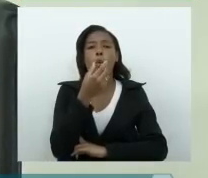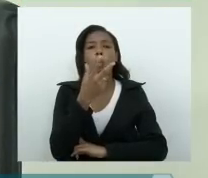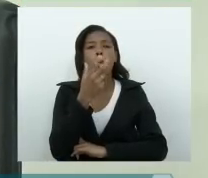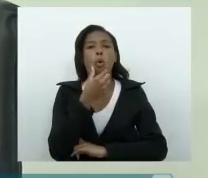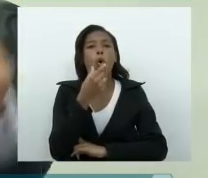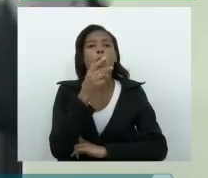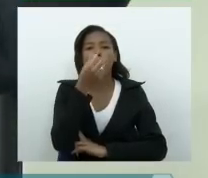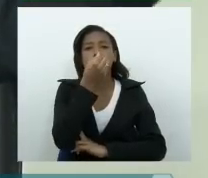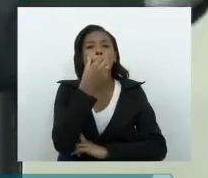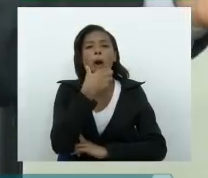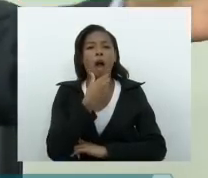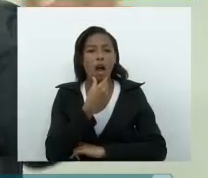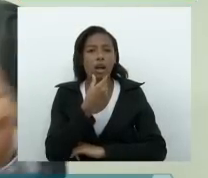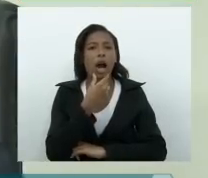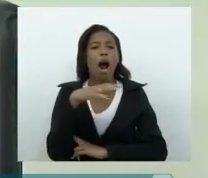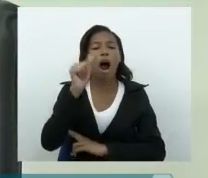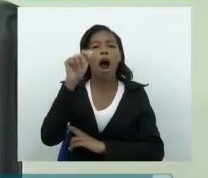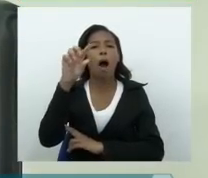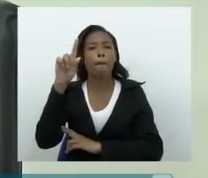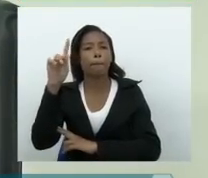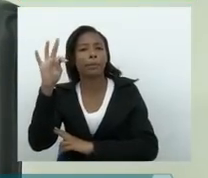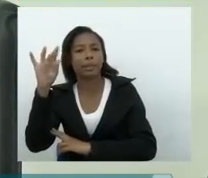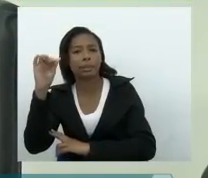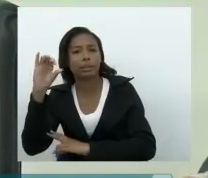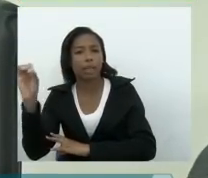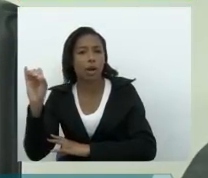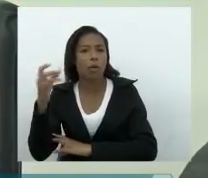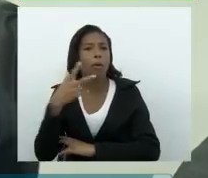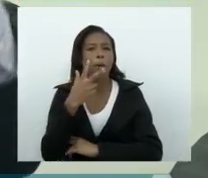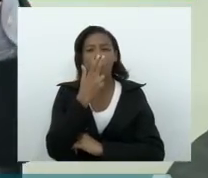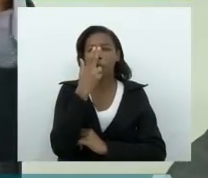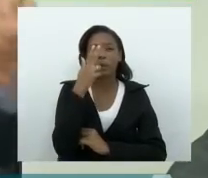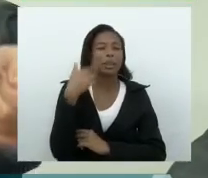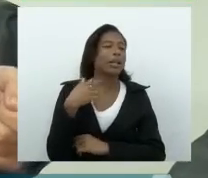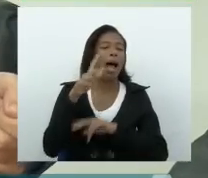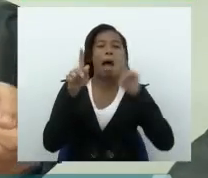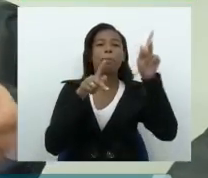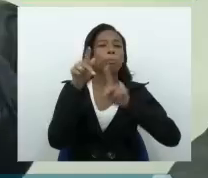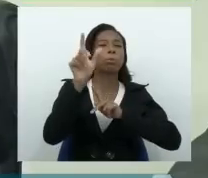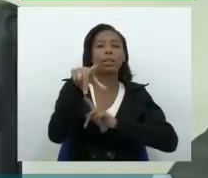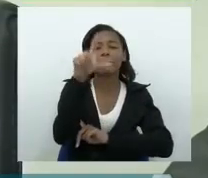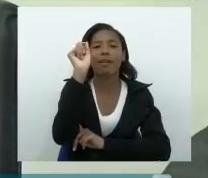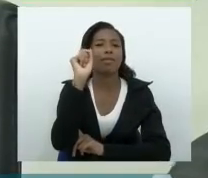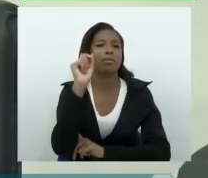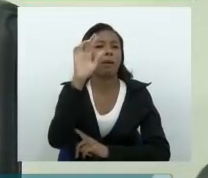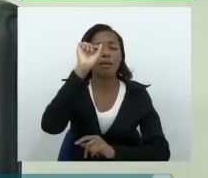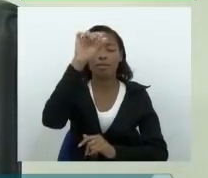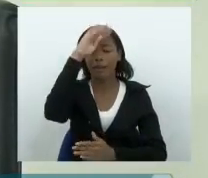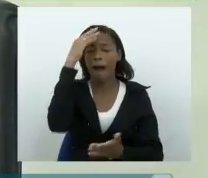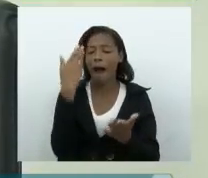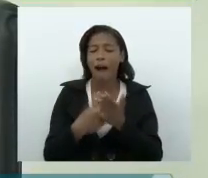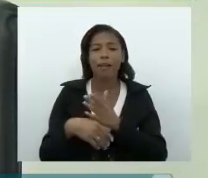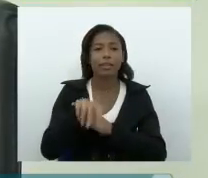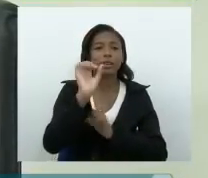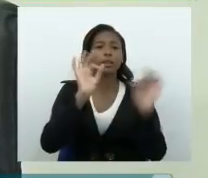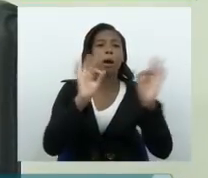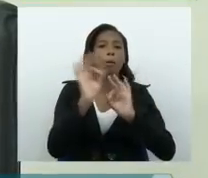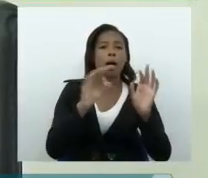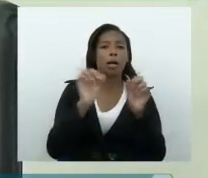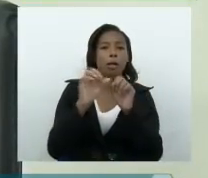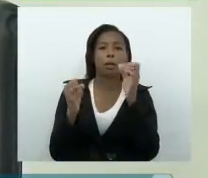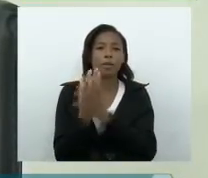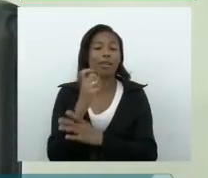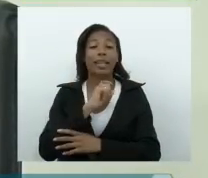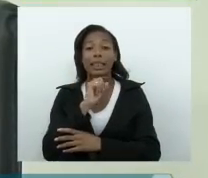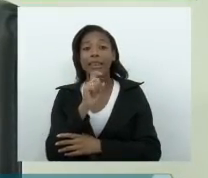dos votos dele, do que o Albertão é dono dos votos dele, isso não existe. A população escolhe porque acredita num projeto.